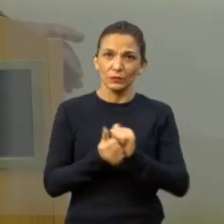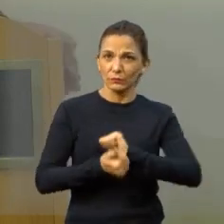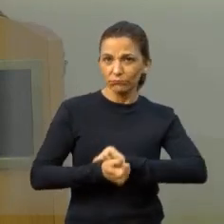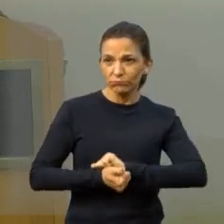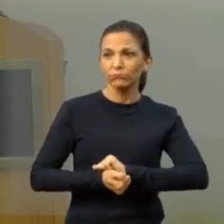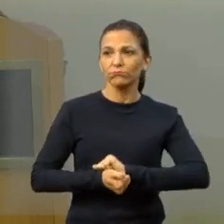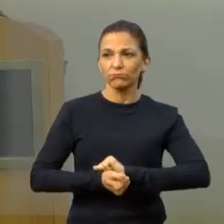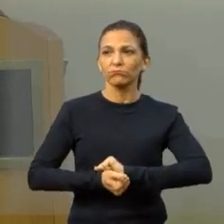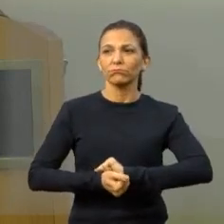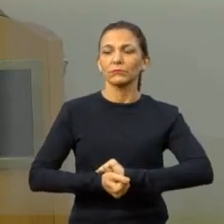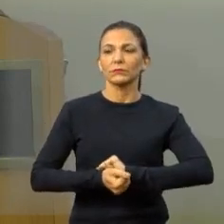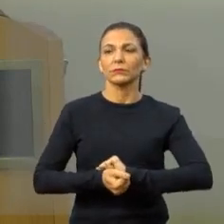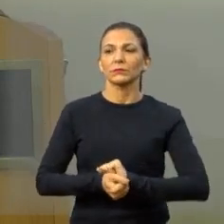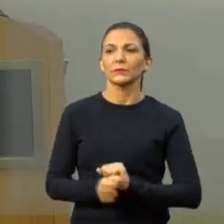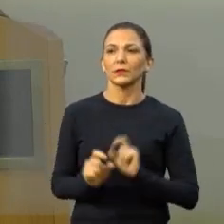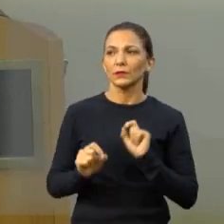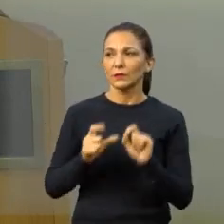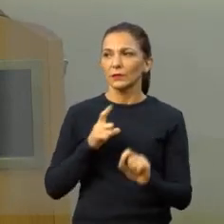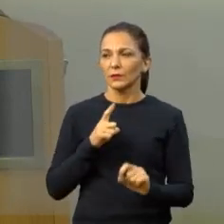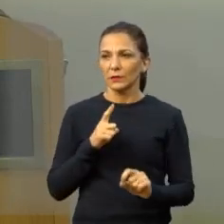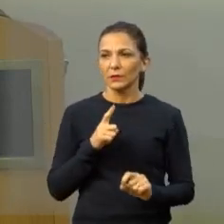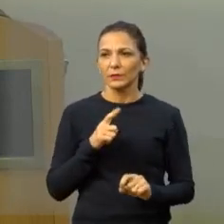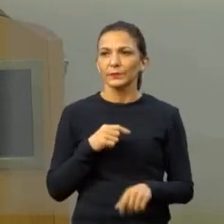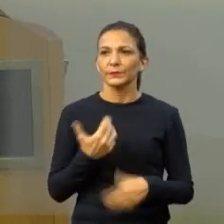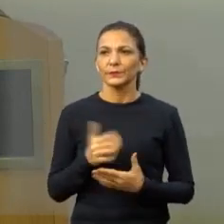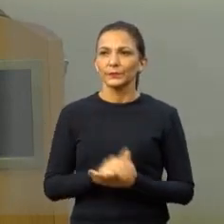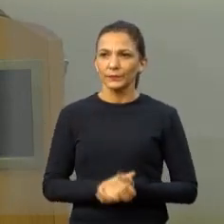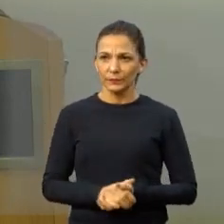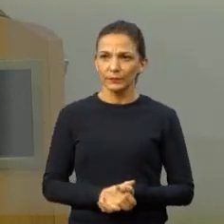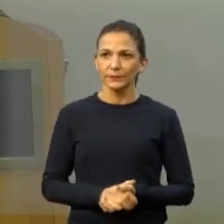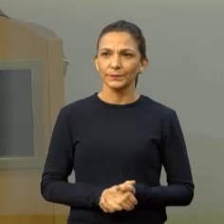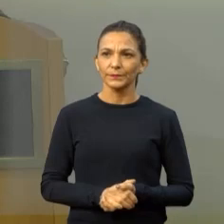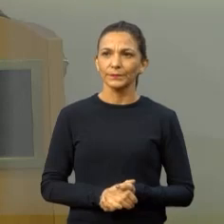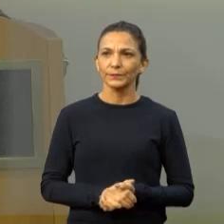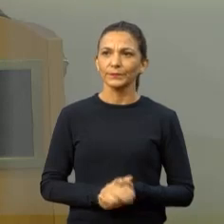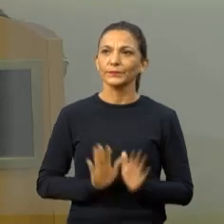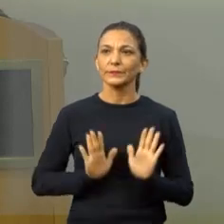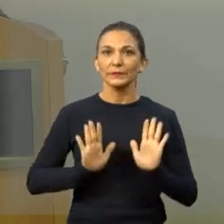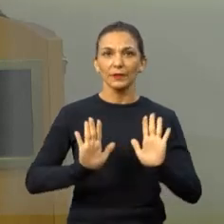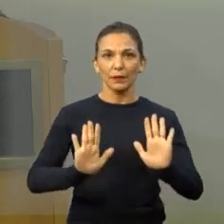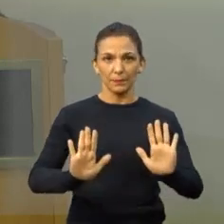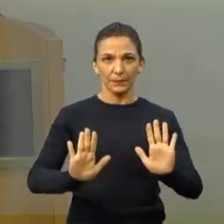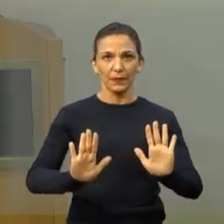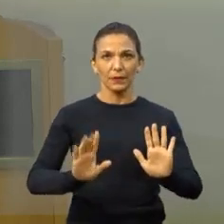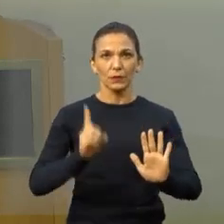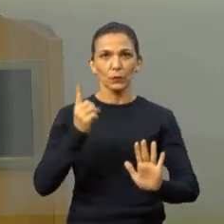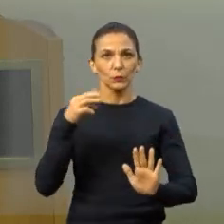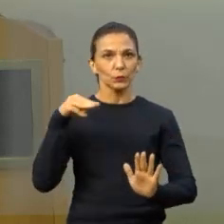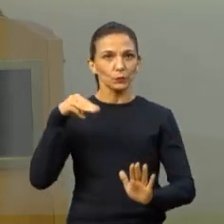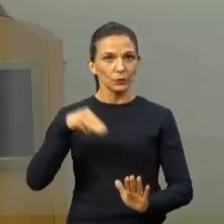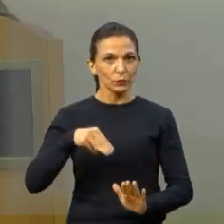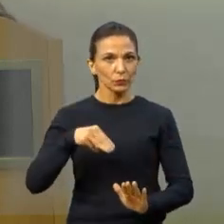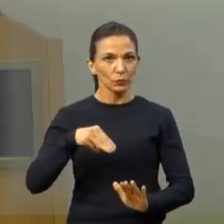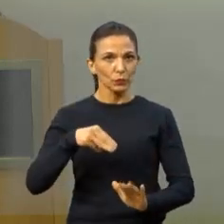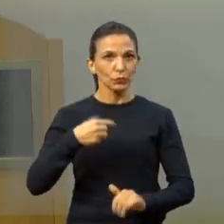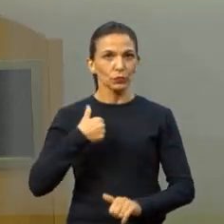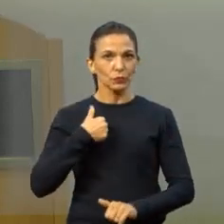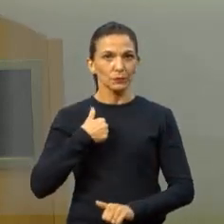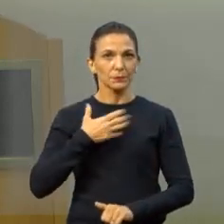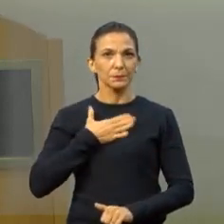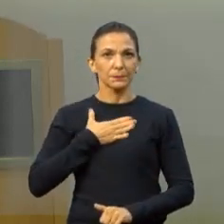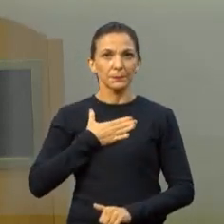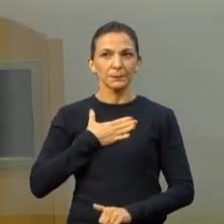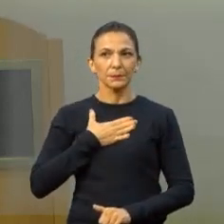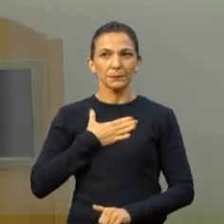tem que dar certo alguma coisa né O senhor não vai ter que dar certo mas nesse último um minuto Ainda bem